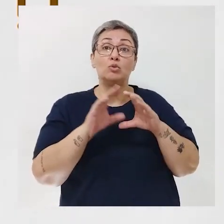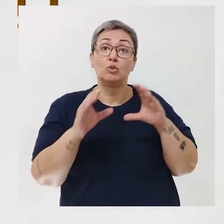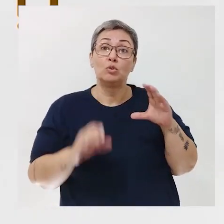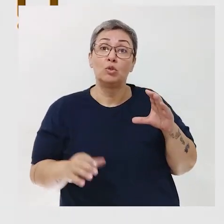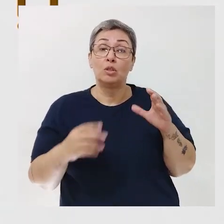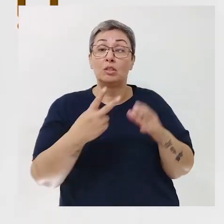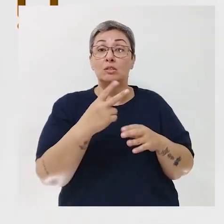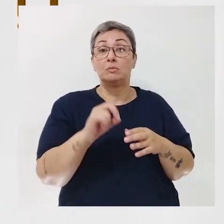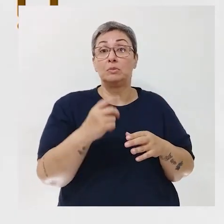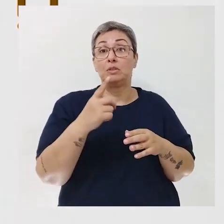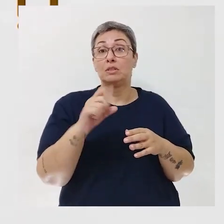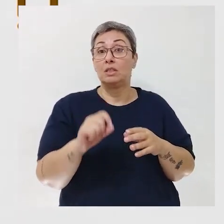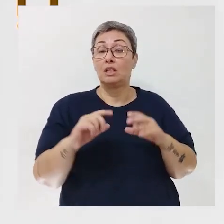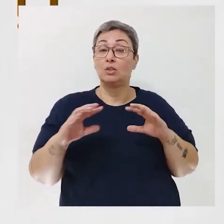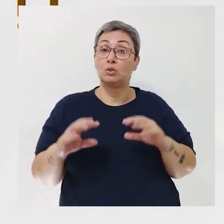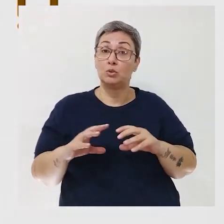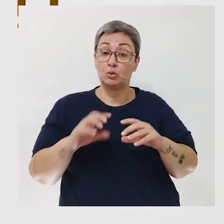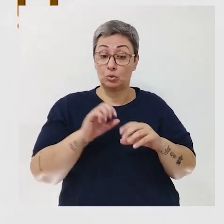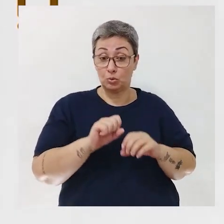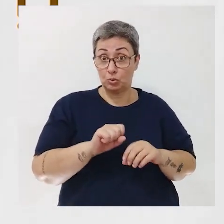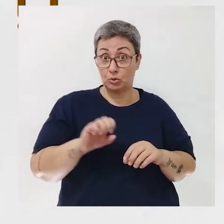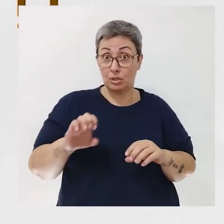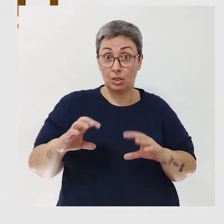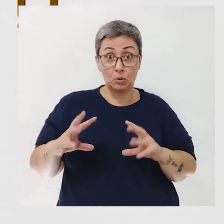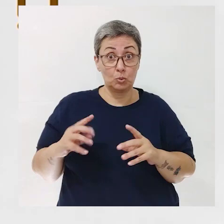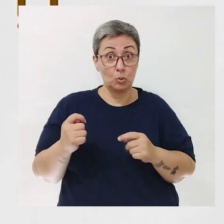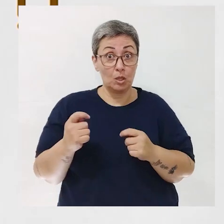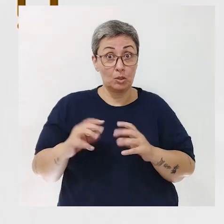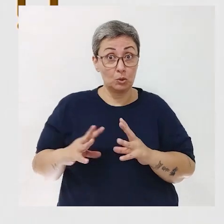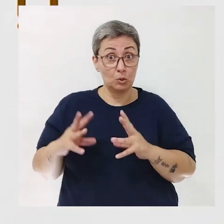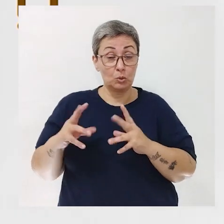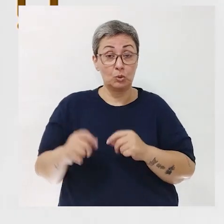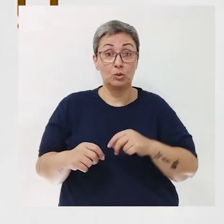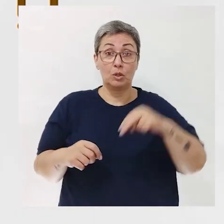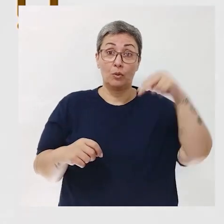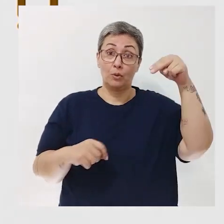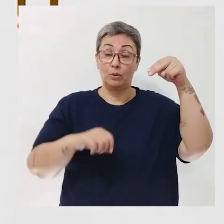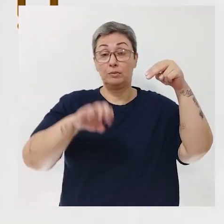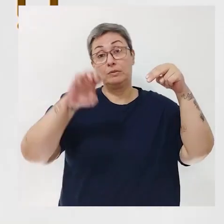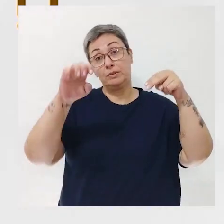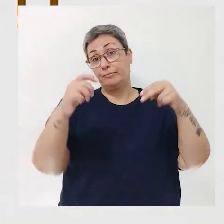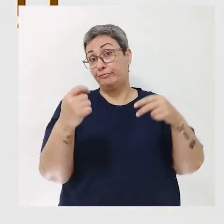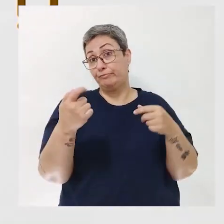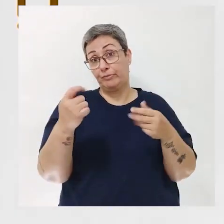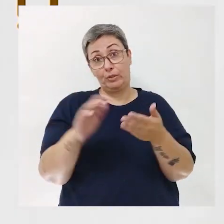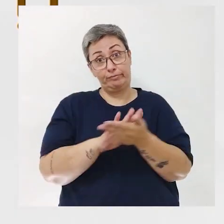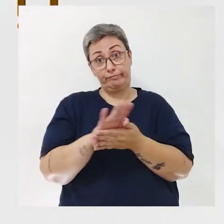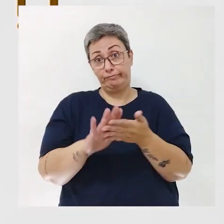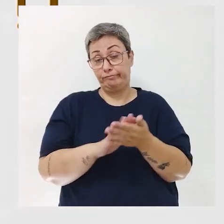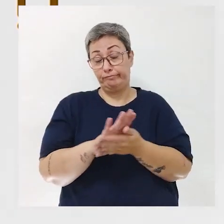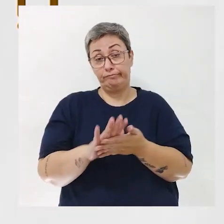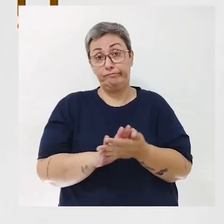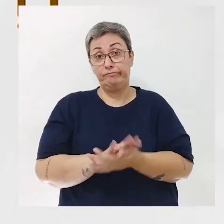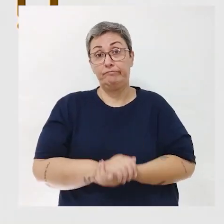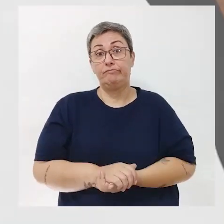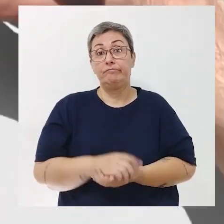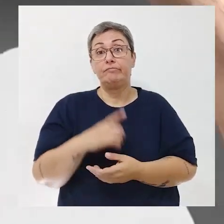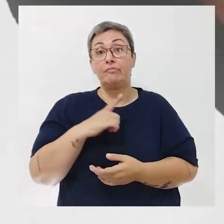chegou a 2010 cobrindo quase todo o Sudeste. No entanto, no Norte e no Nordeste praticamente não